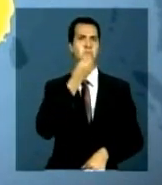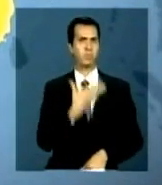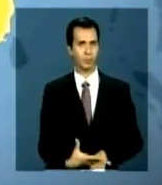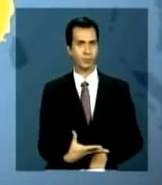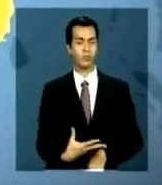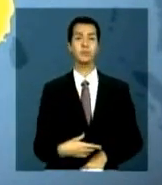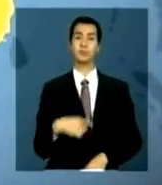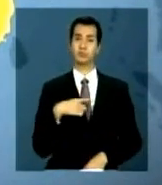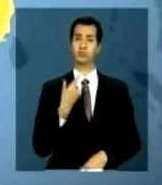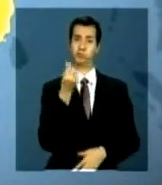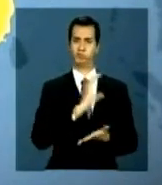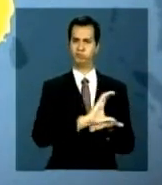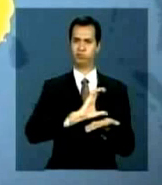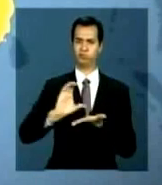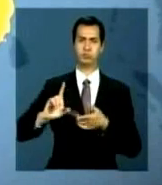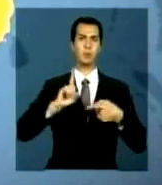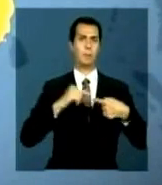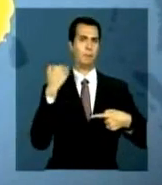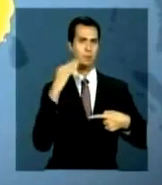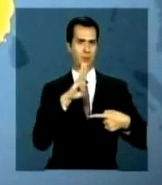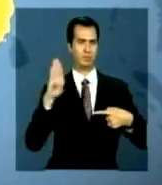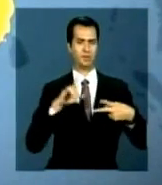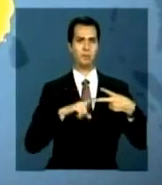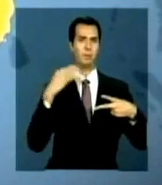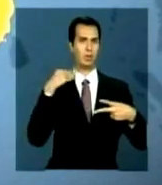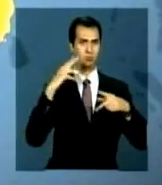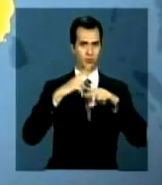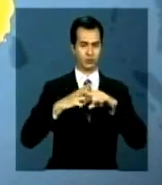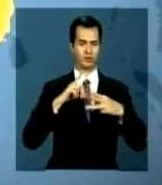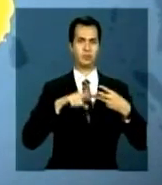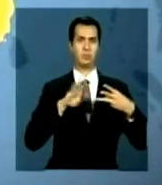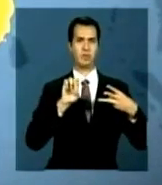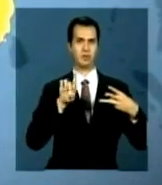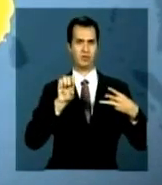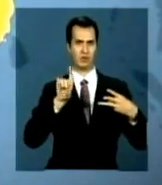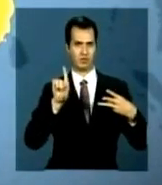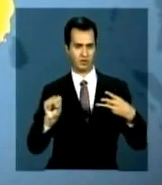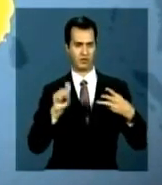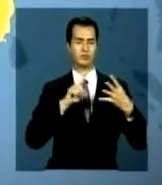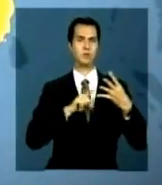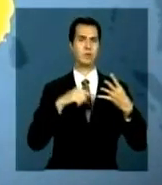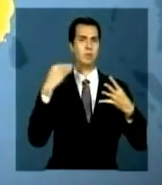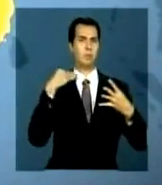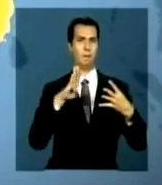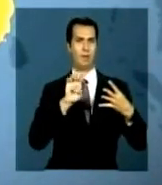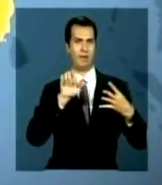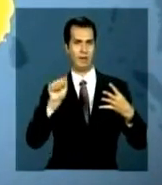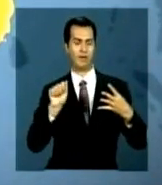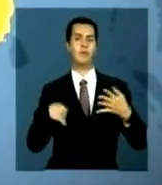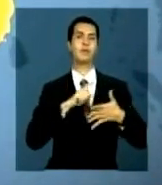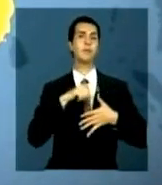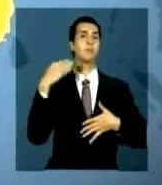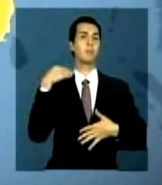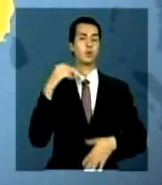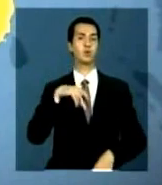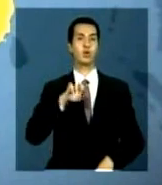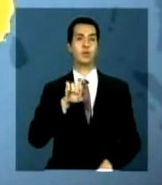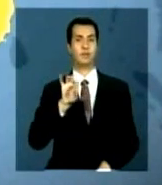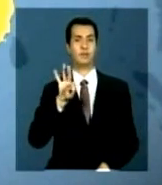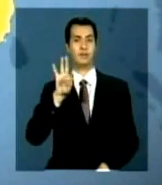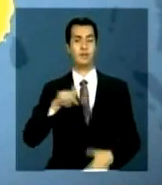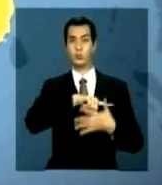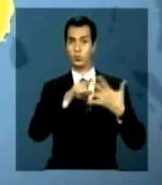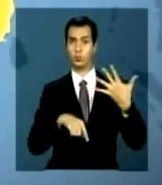os financiamentos concedidos pelo Banco do Brasil Caixa Econômica Federal BNDS Banco da Amazônia e Banco do Nordeste os bancos